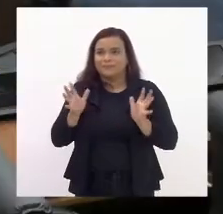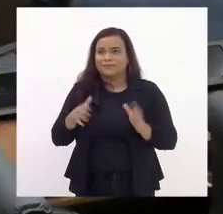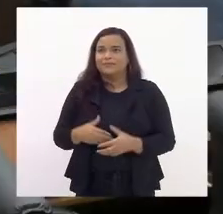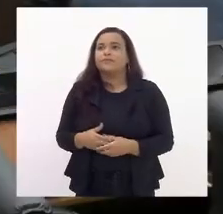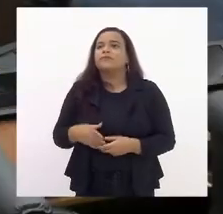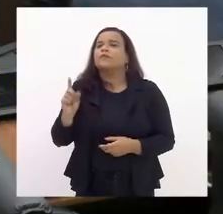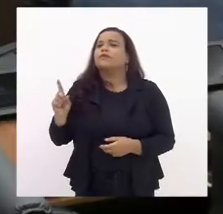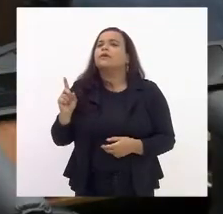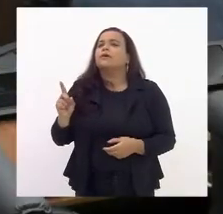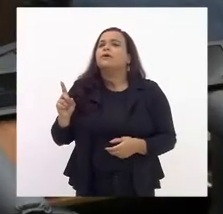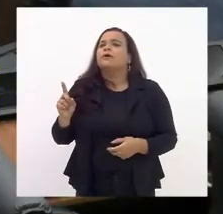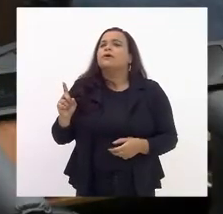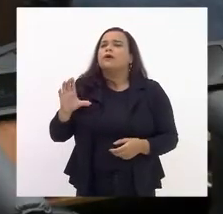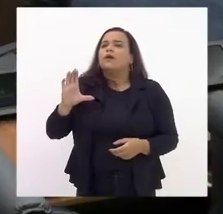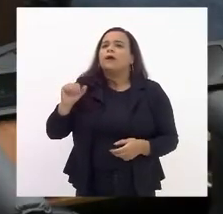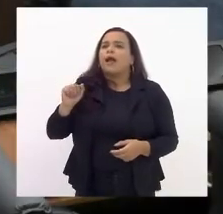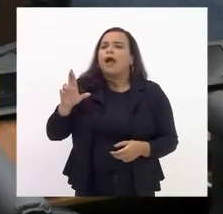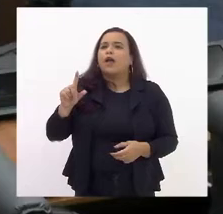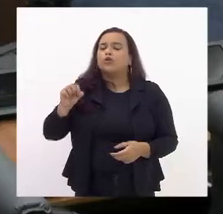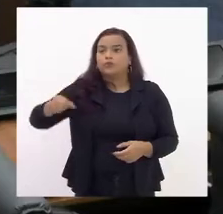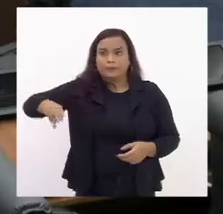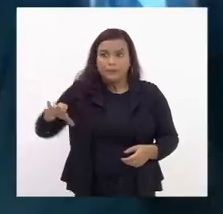Deputado Carlos Mink.